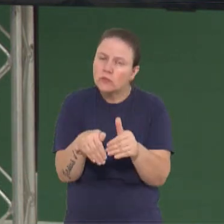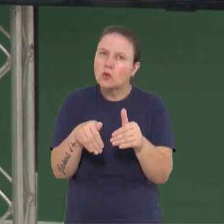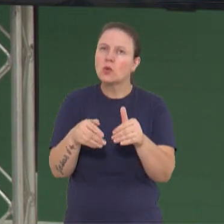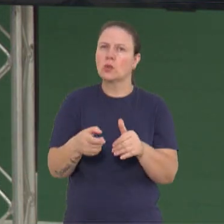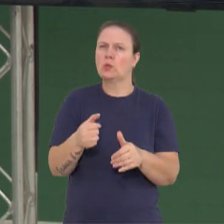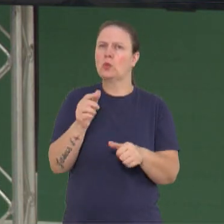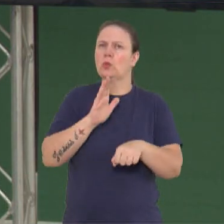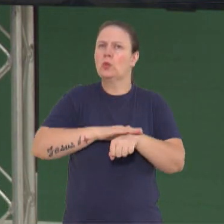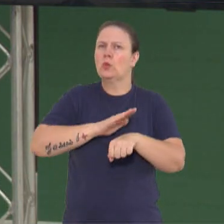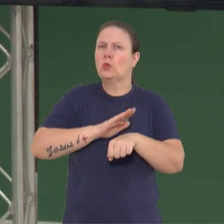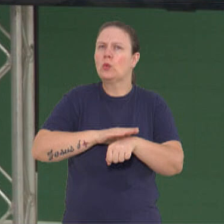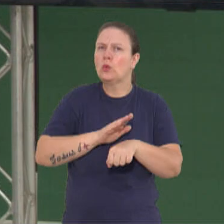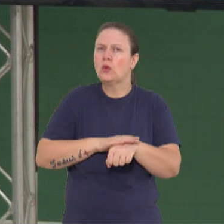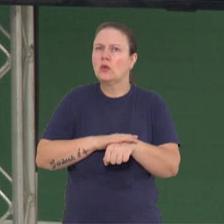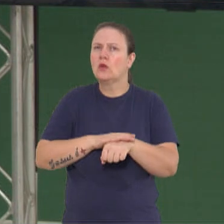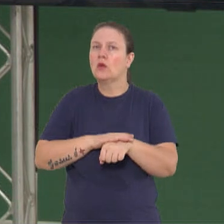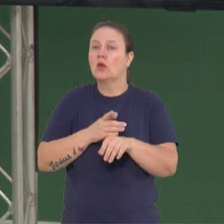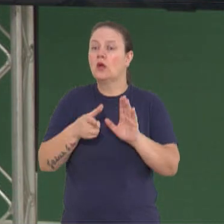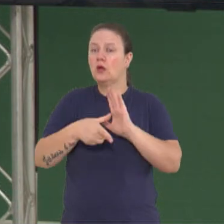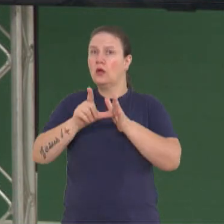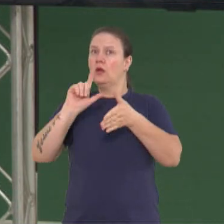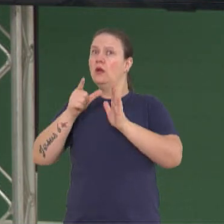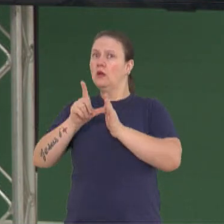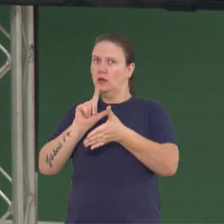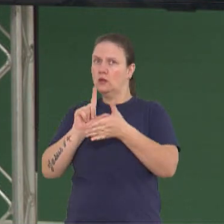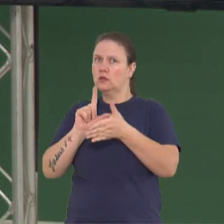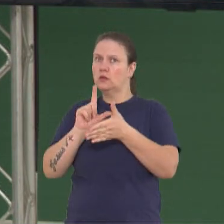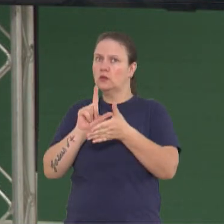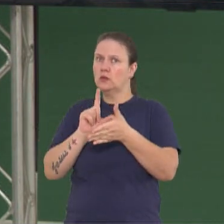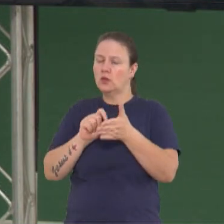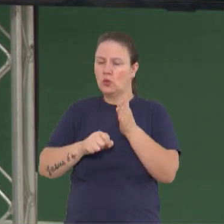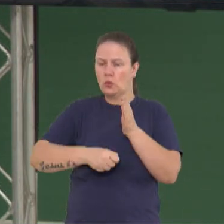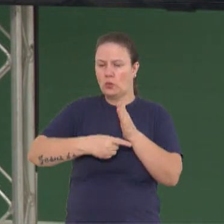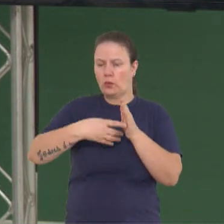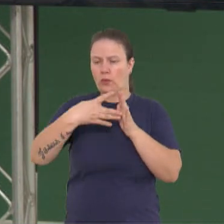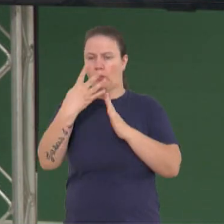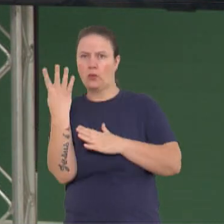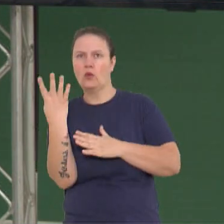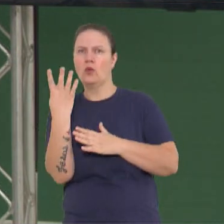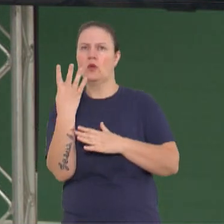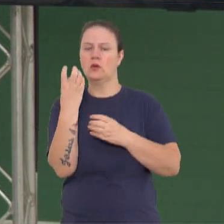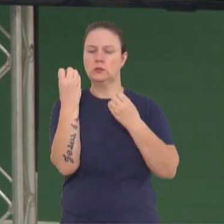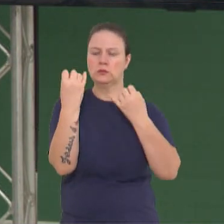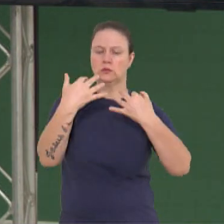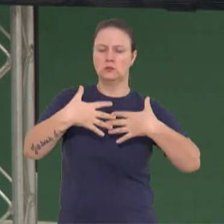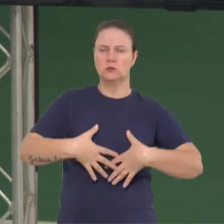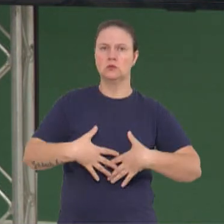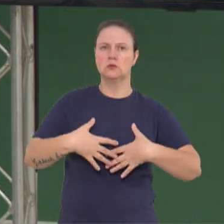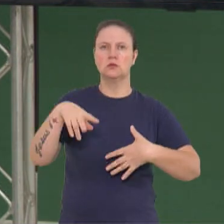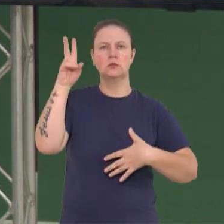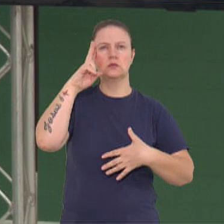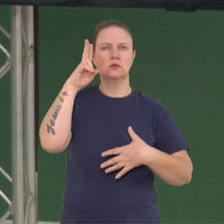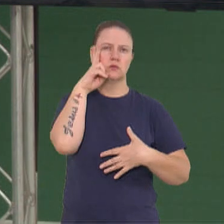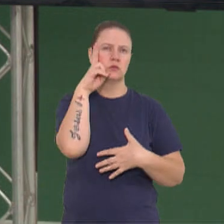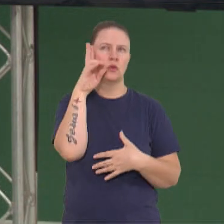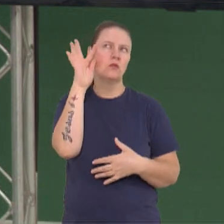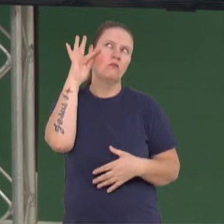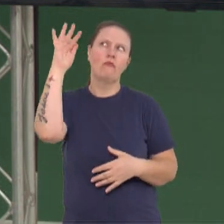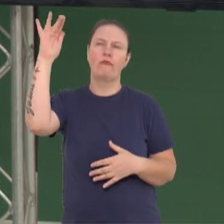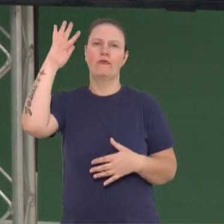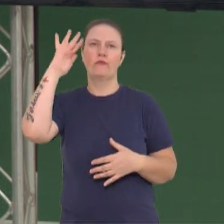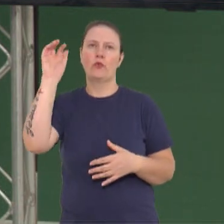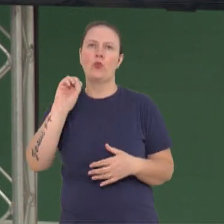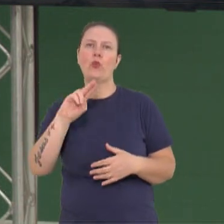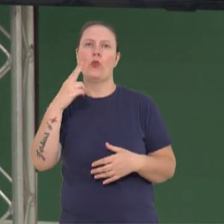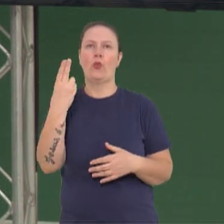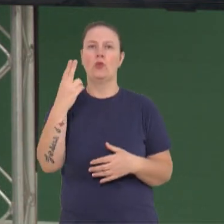anos atrás deles, antes deles, são os primeiros relatos daquilo que a gente chama hoje de história da filosofia ou